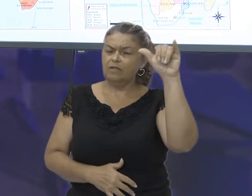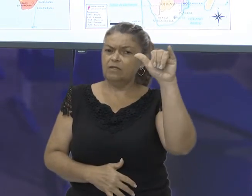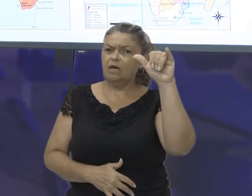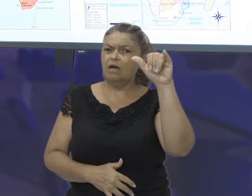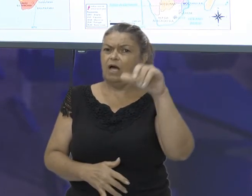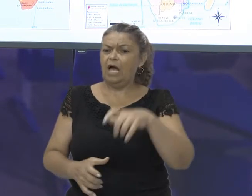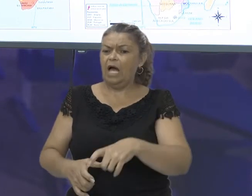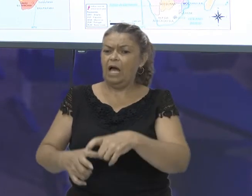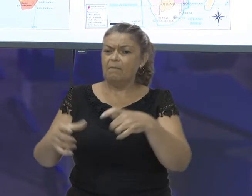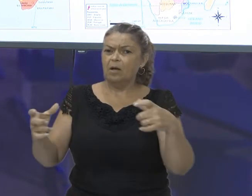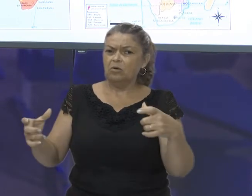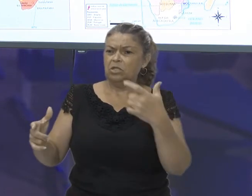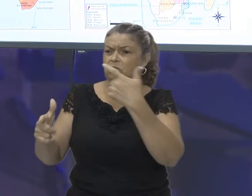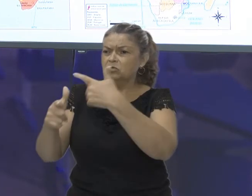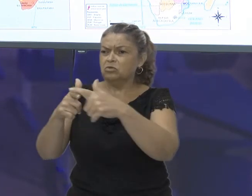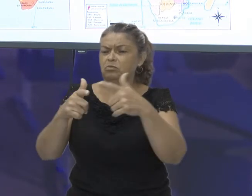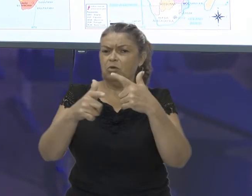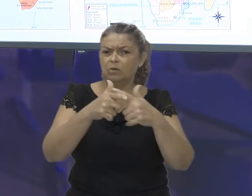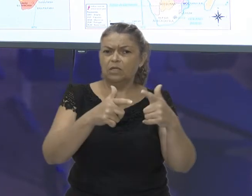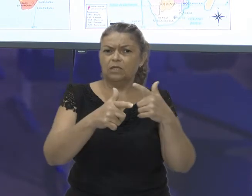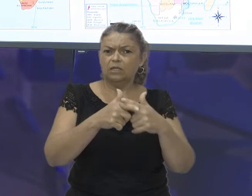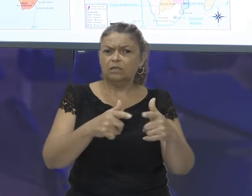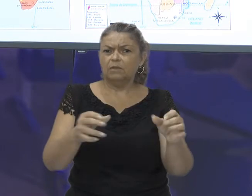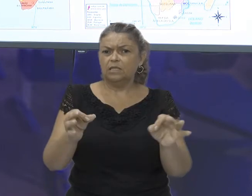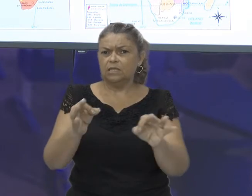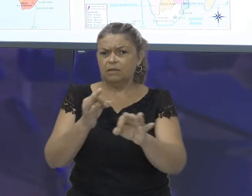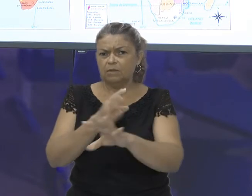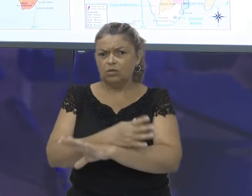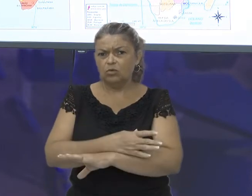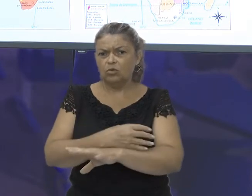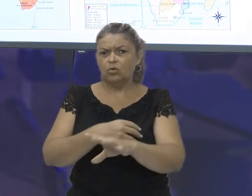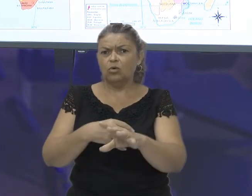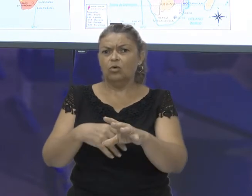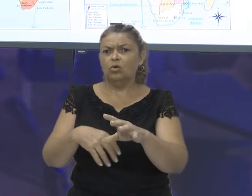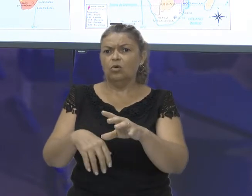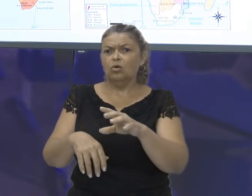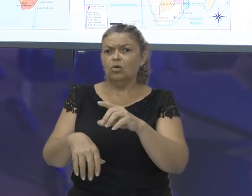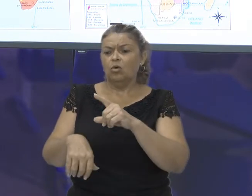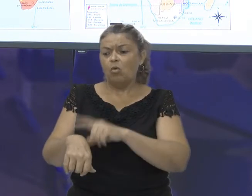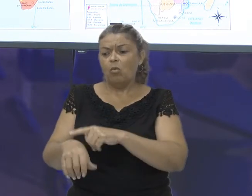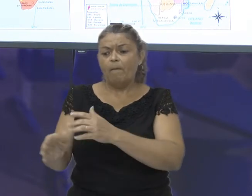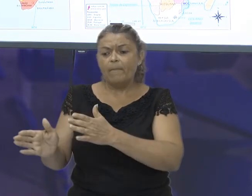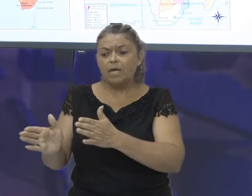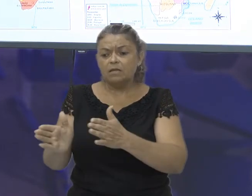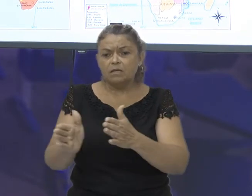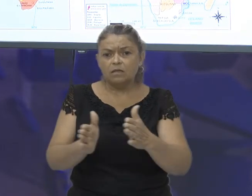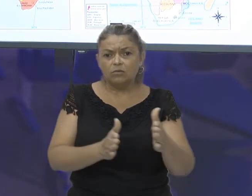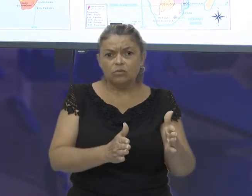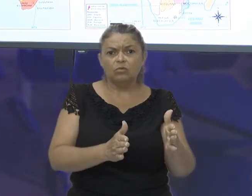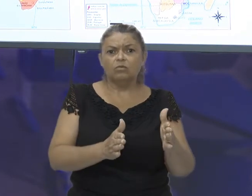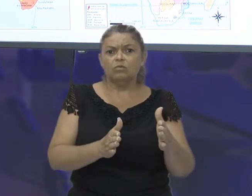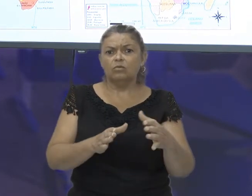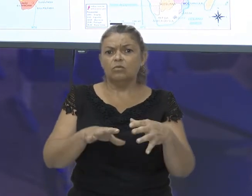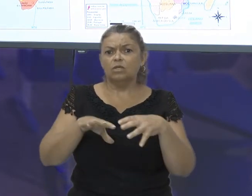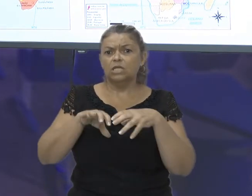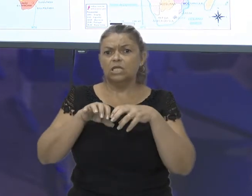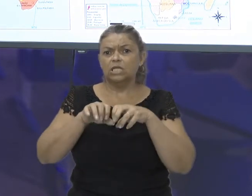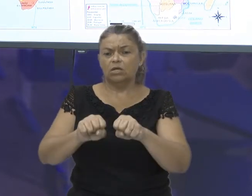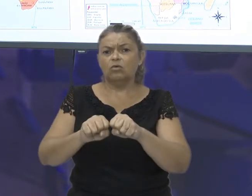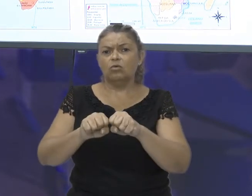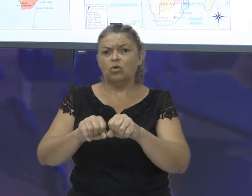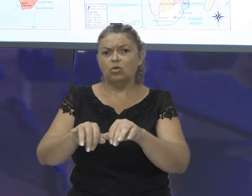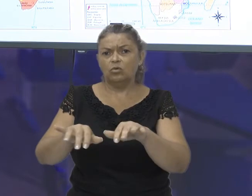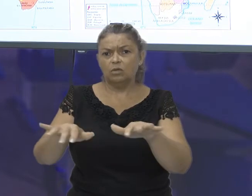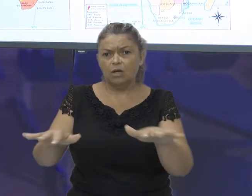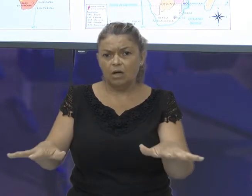conflitos quando terminou o período neocolonial, né, a ONU propôs essa